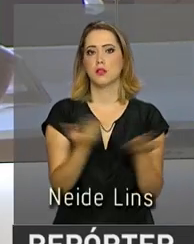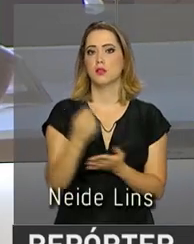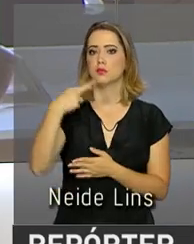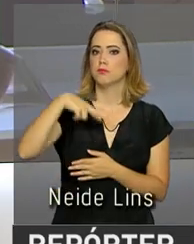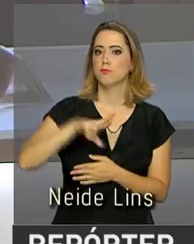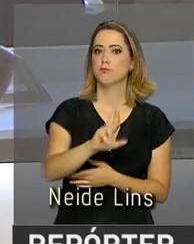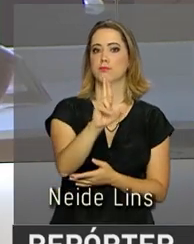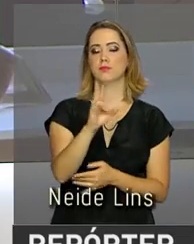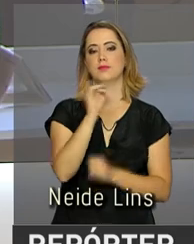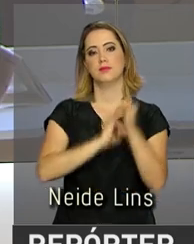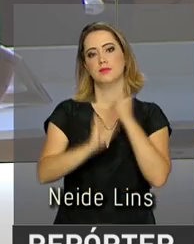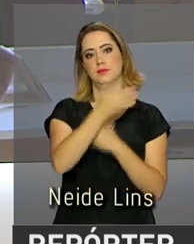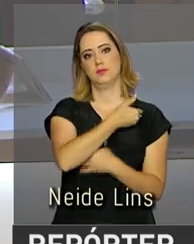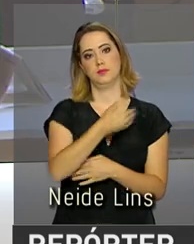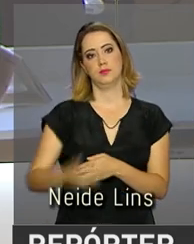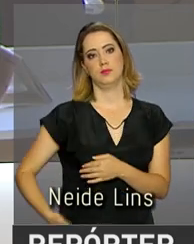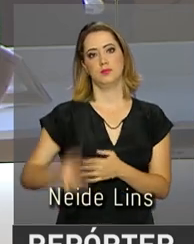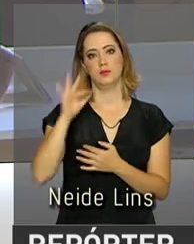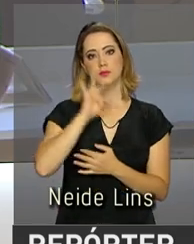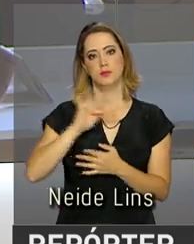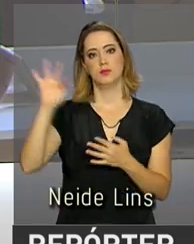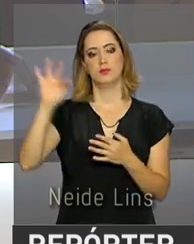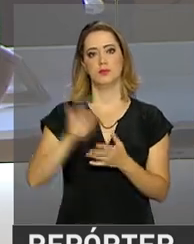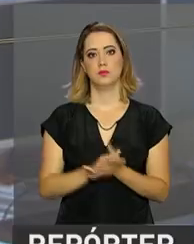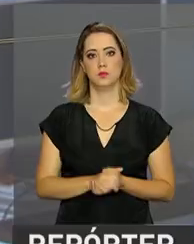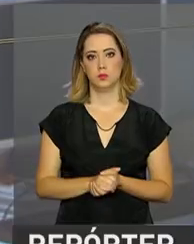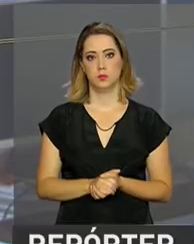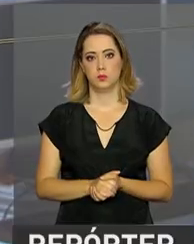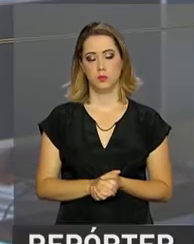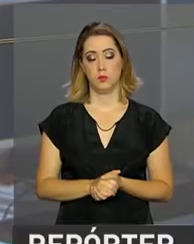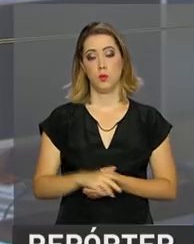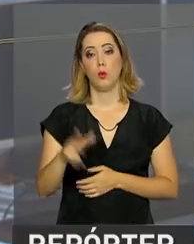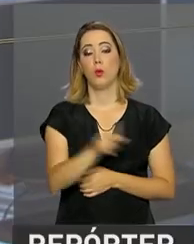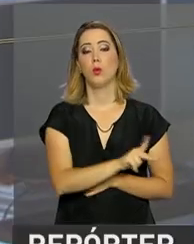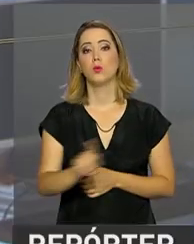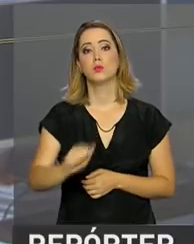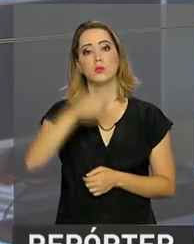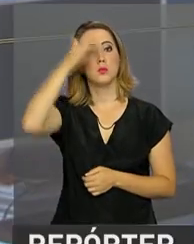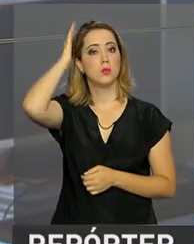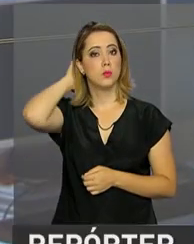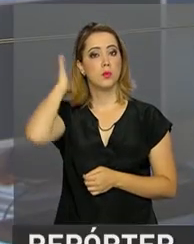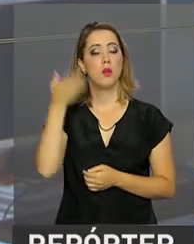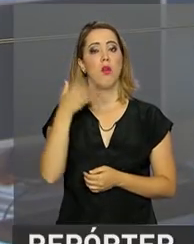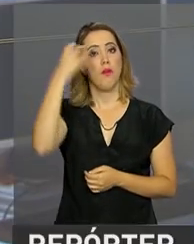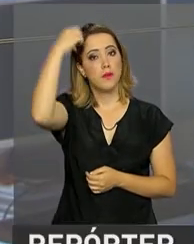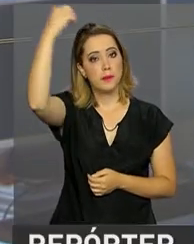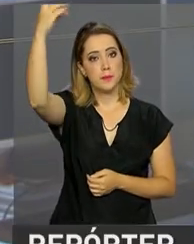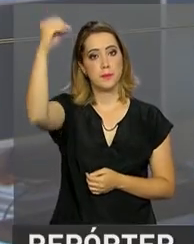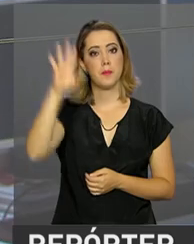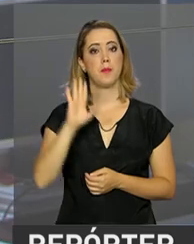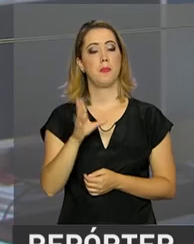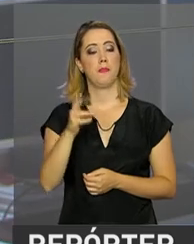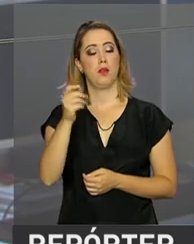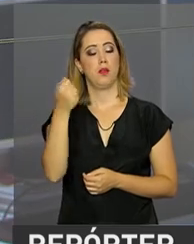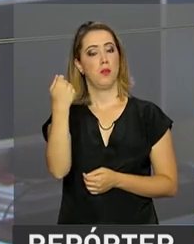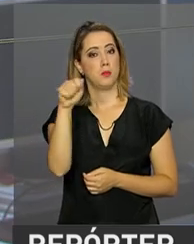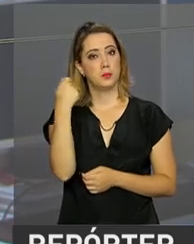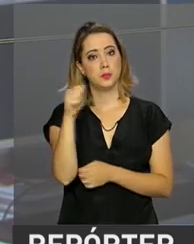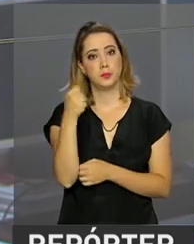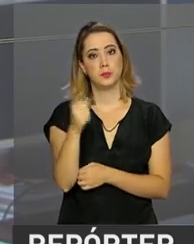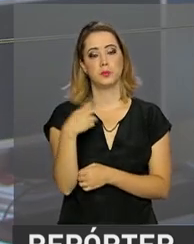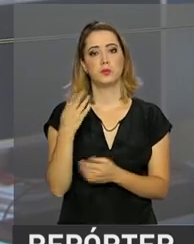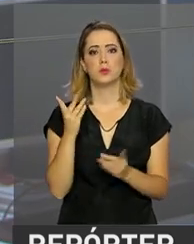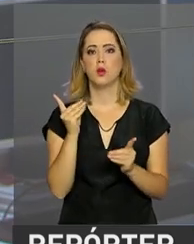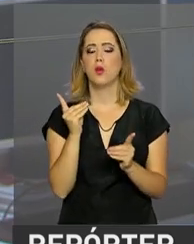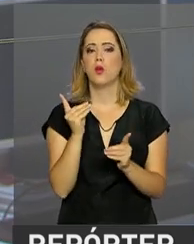repórter NBR com as notícias do governo federal o presidente Michel Temer viaja daqui a pouco para o Rio Grande do Sul